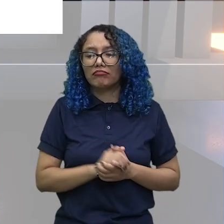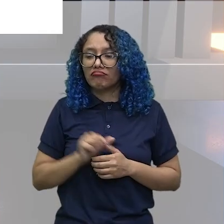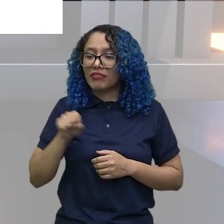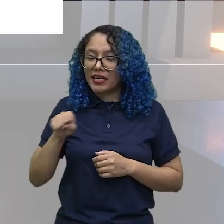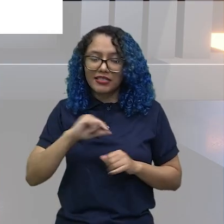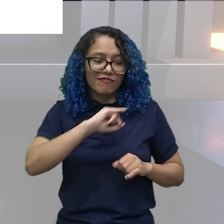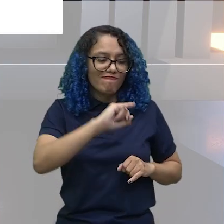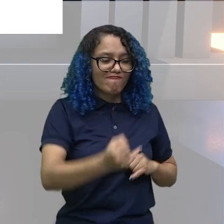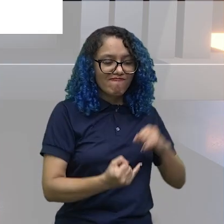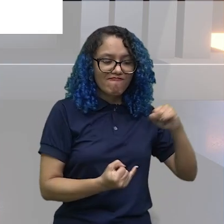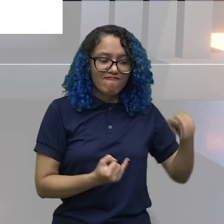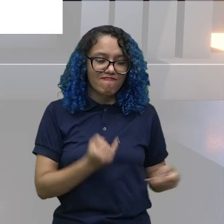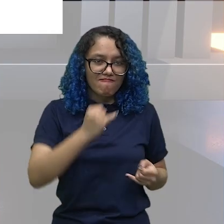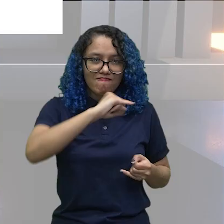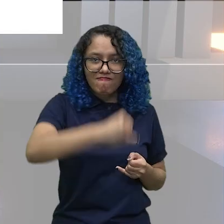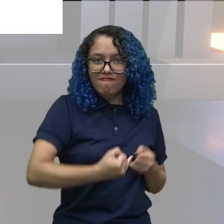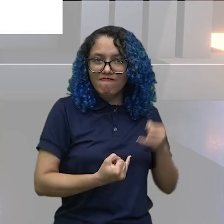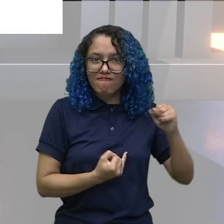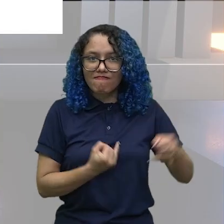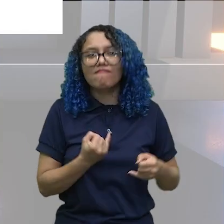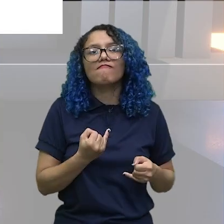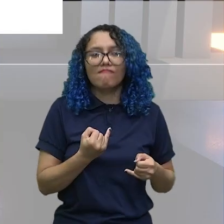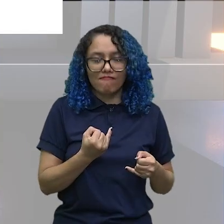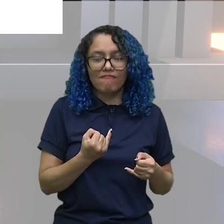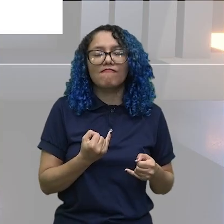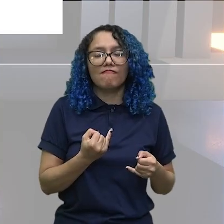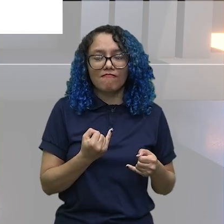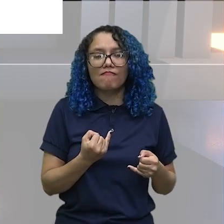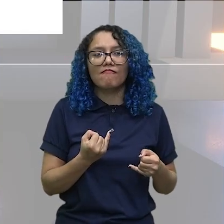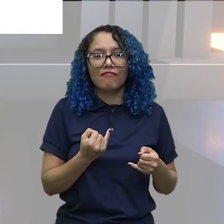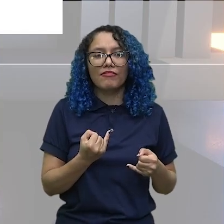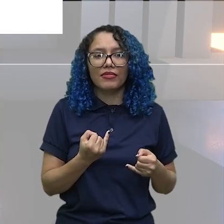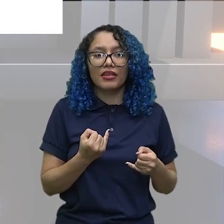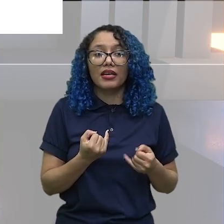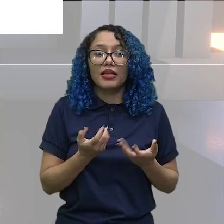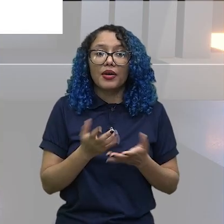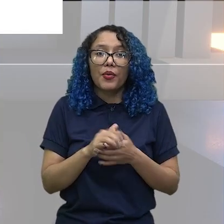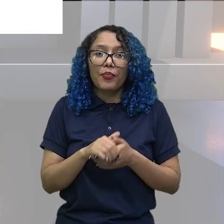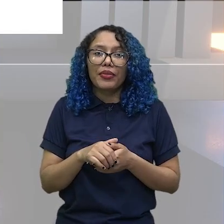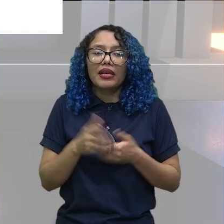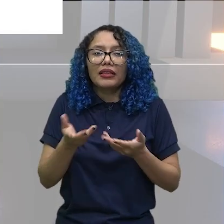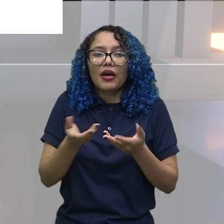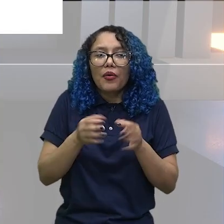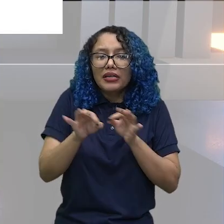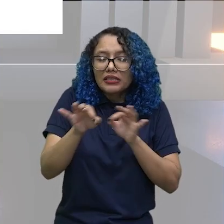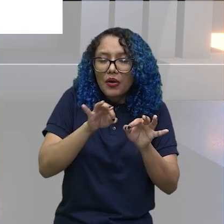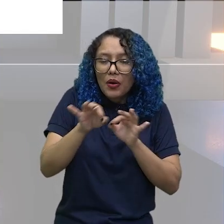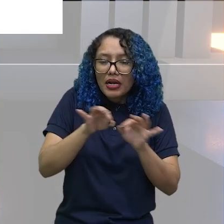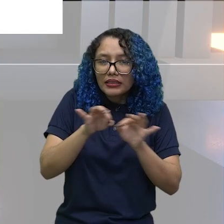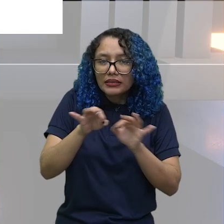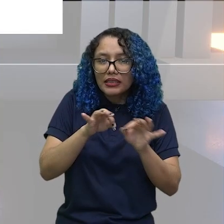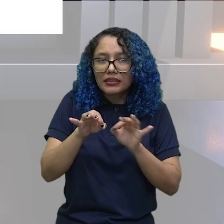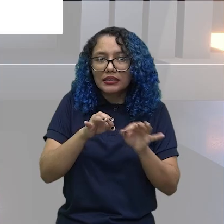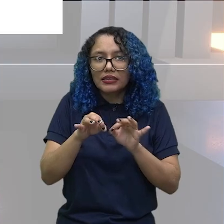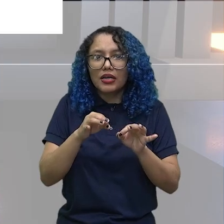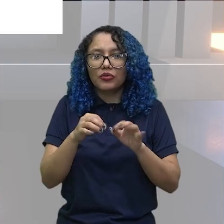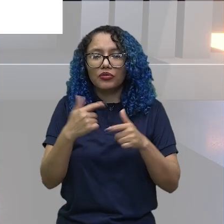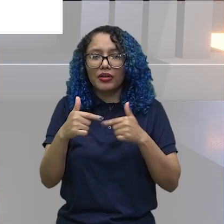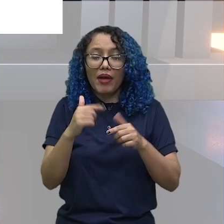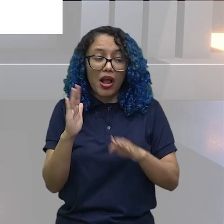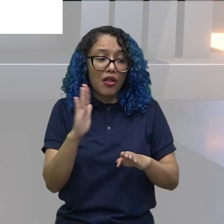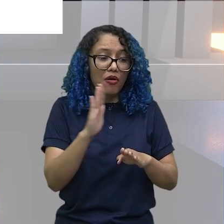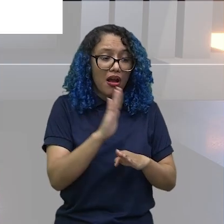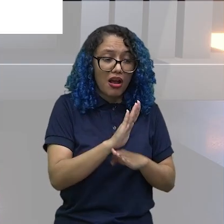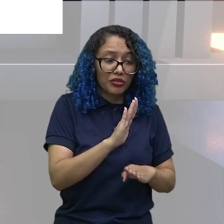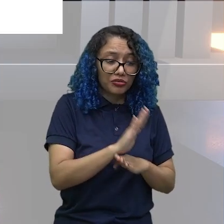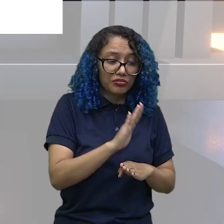né, pelos países mais ricos. Cria-se uma organização, uma divisão internacional do trabalho que não favorece